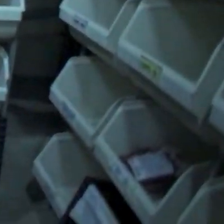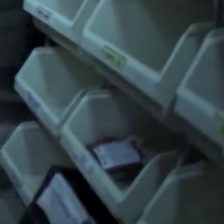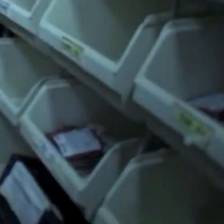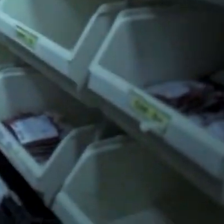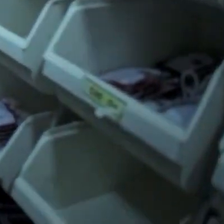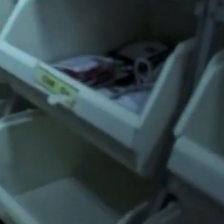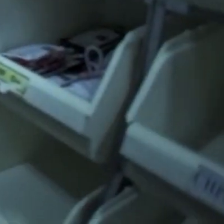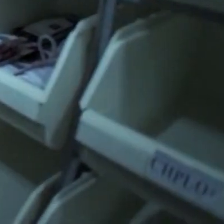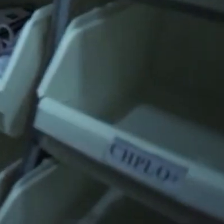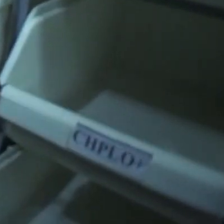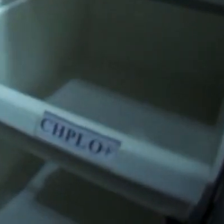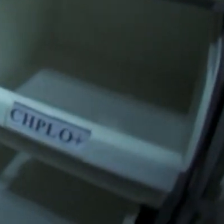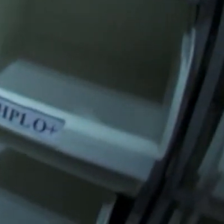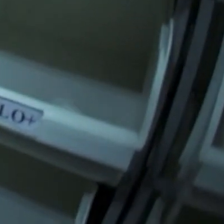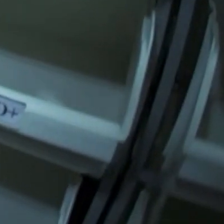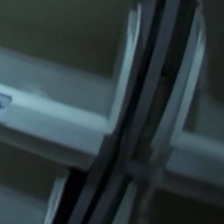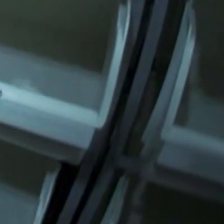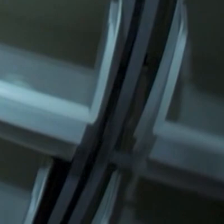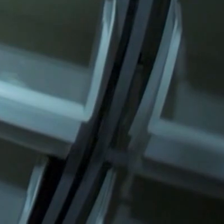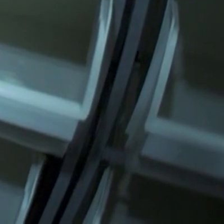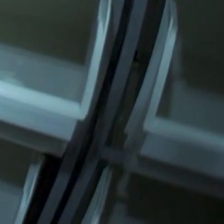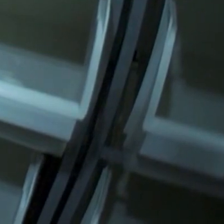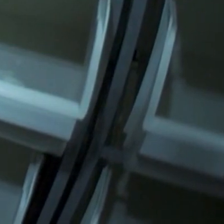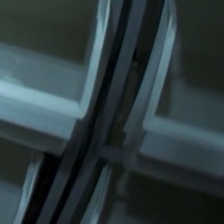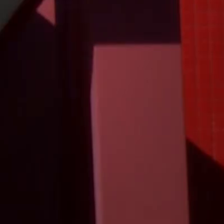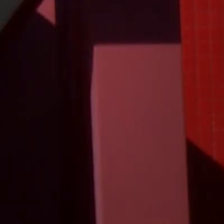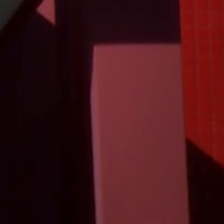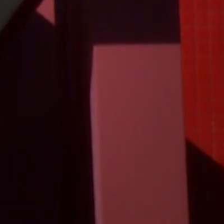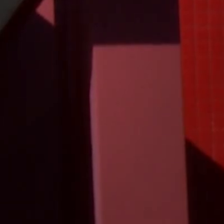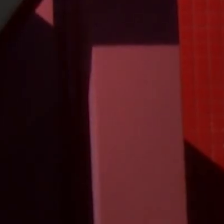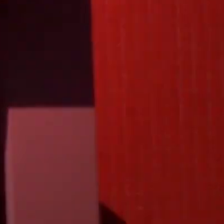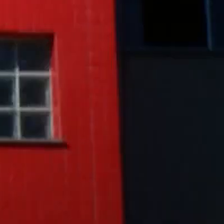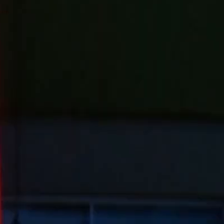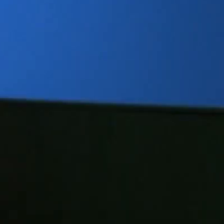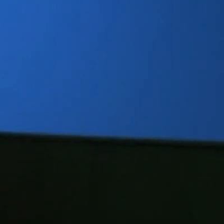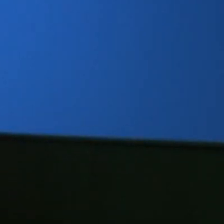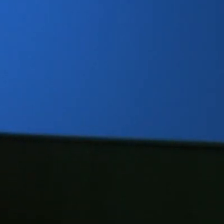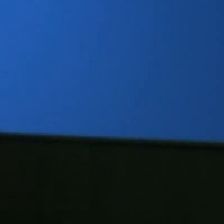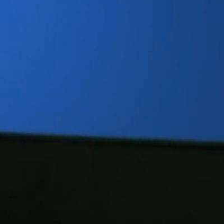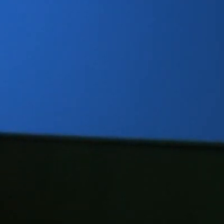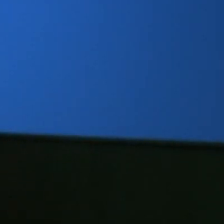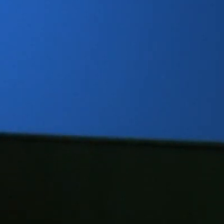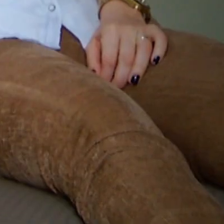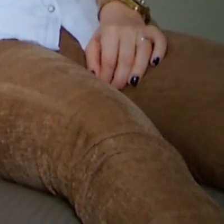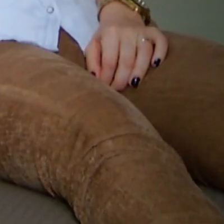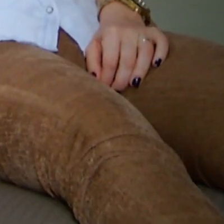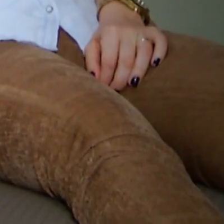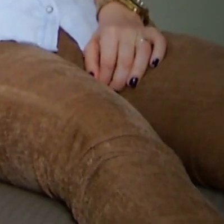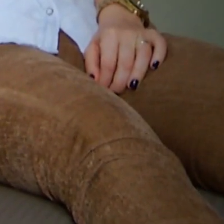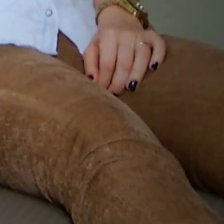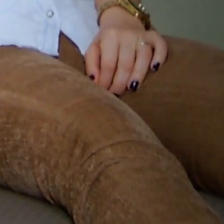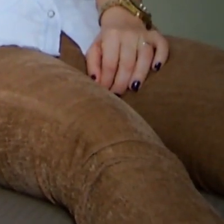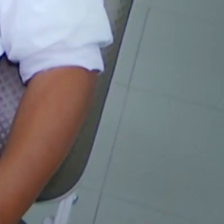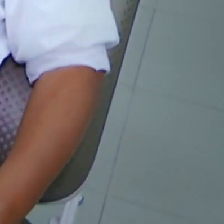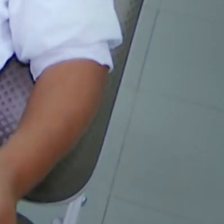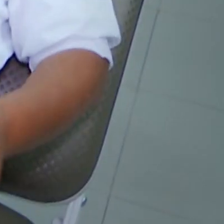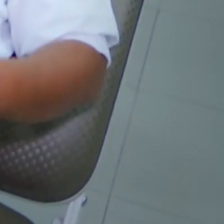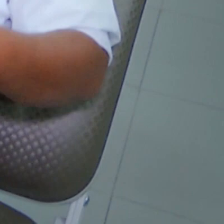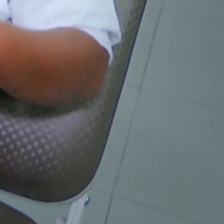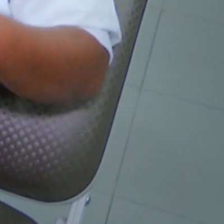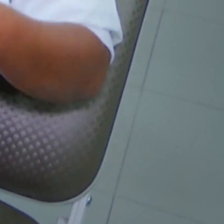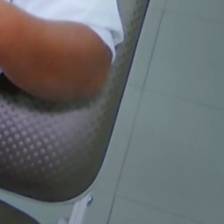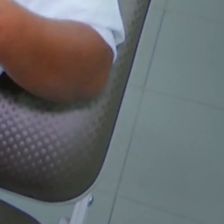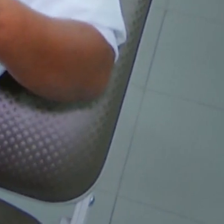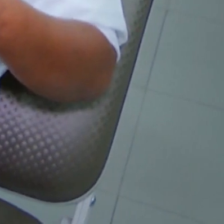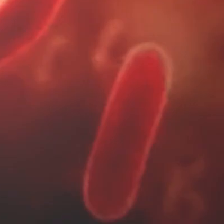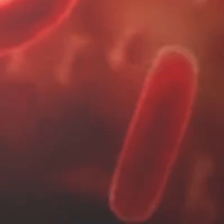hemocentros despencam mais de 70%. Então, que tal um programa diferente para essa semana? Que tal doar